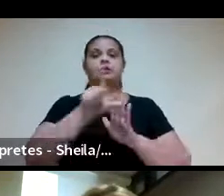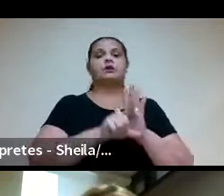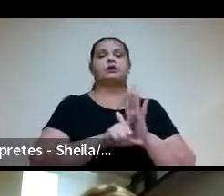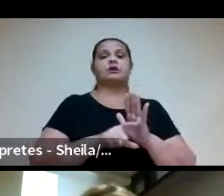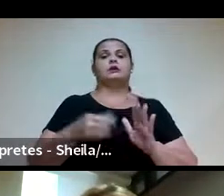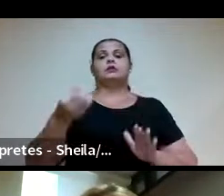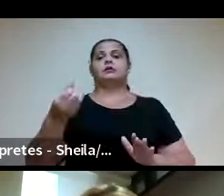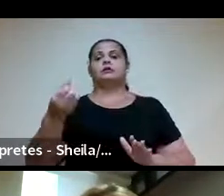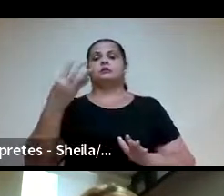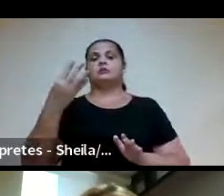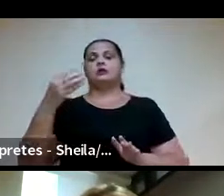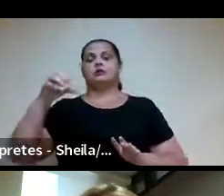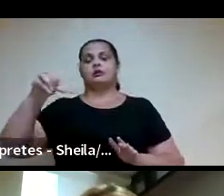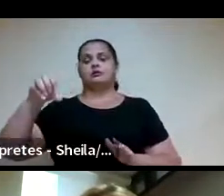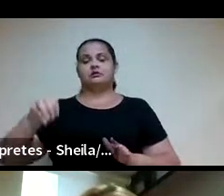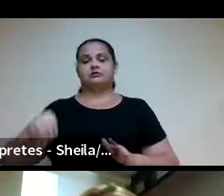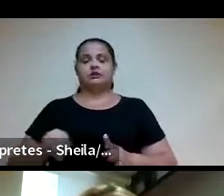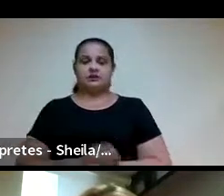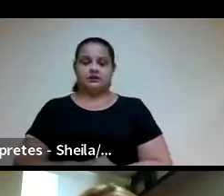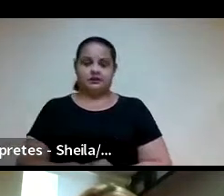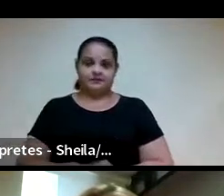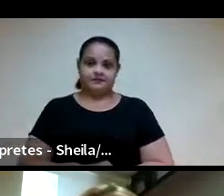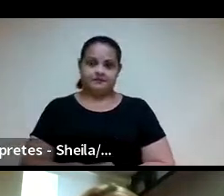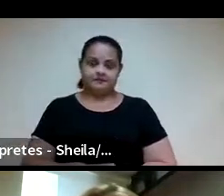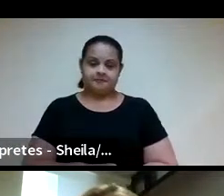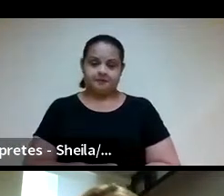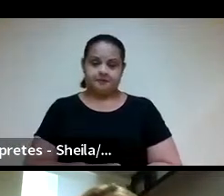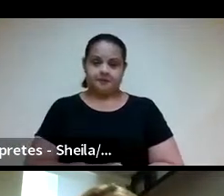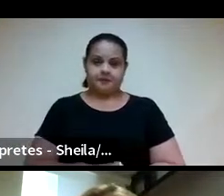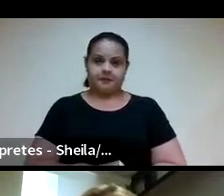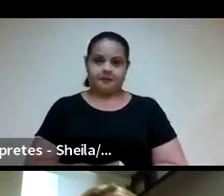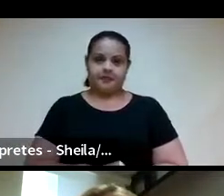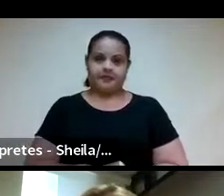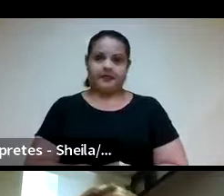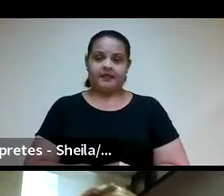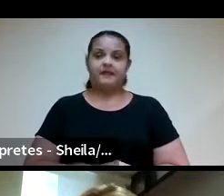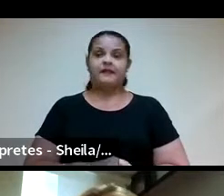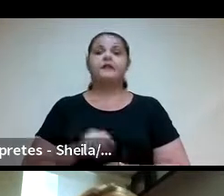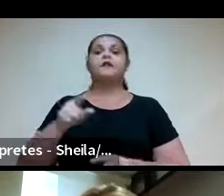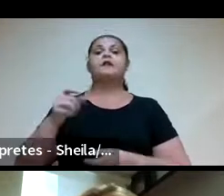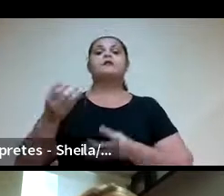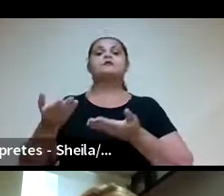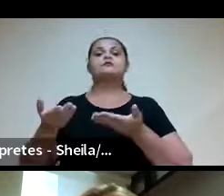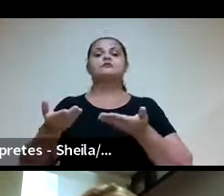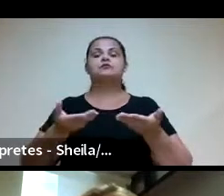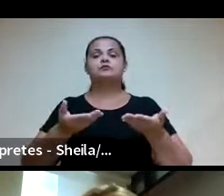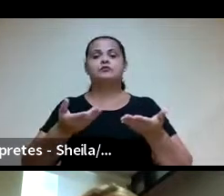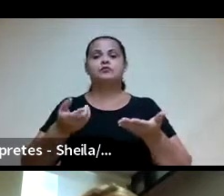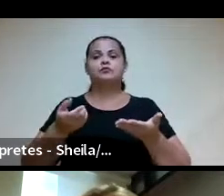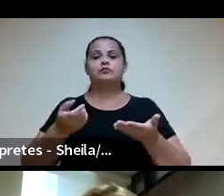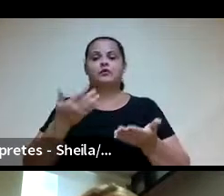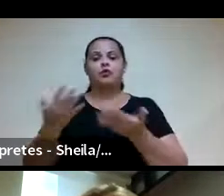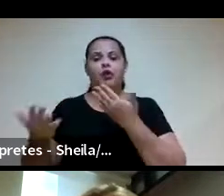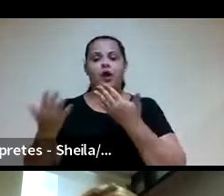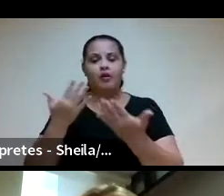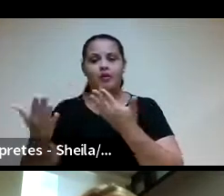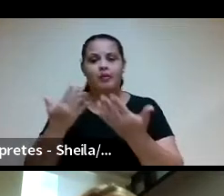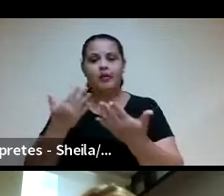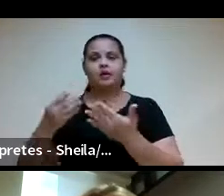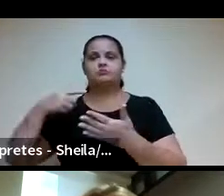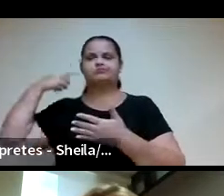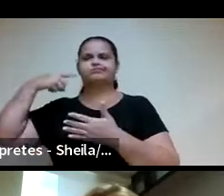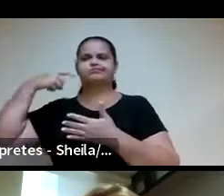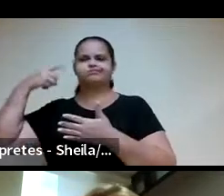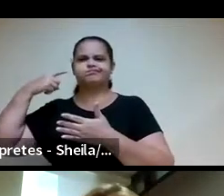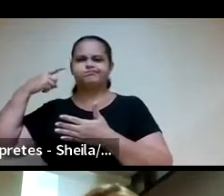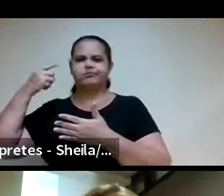intimação, não há como desconsiderar as peculiaridades do caso concreto, seja pelo fato de que o advogado assim o requereu